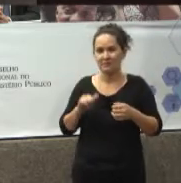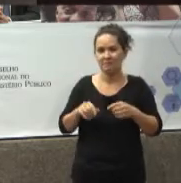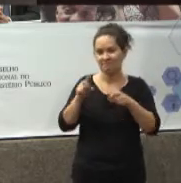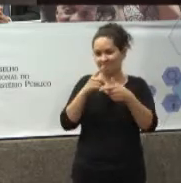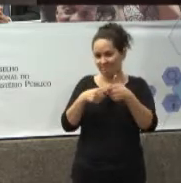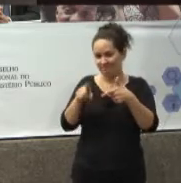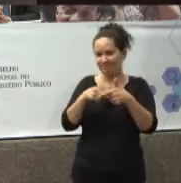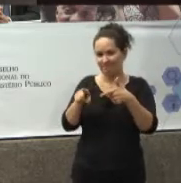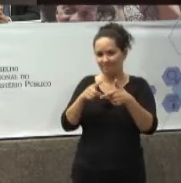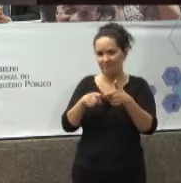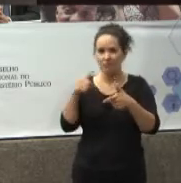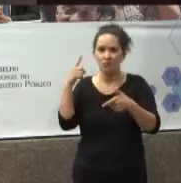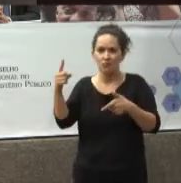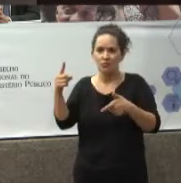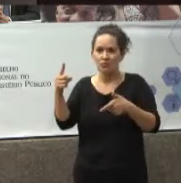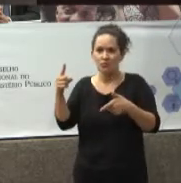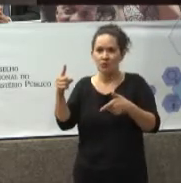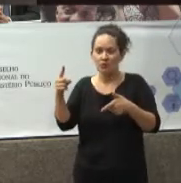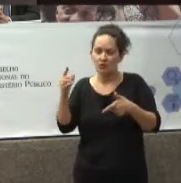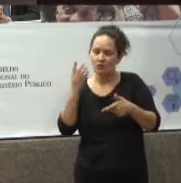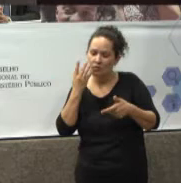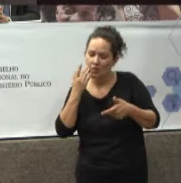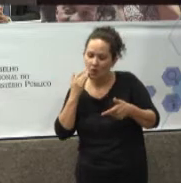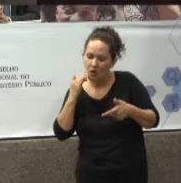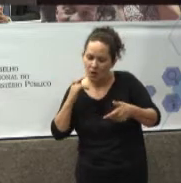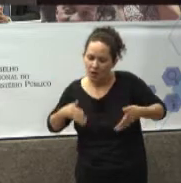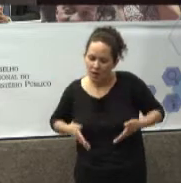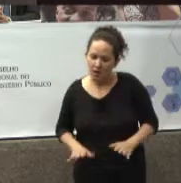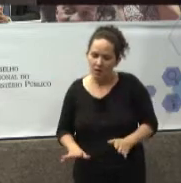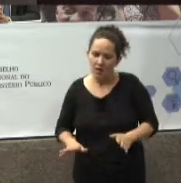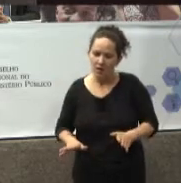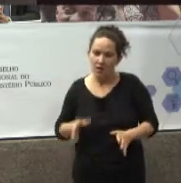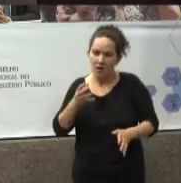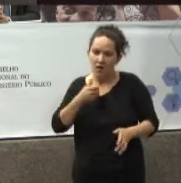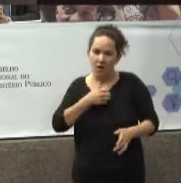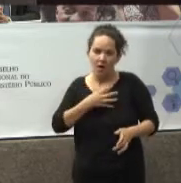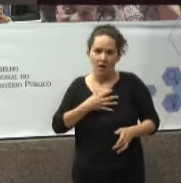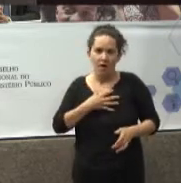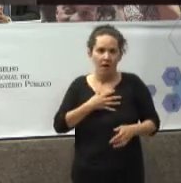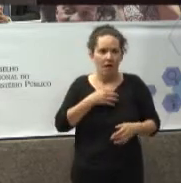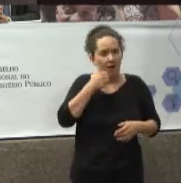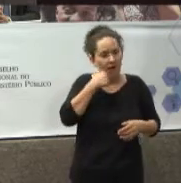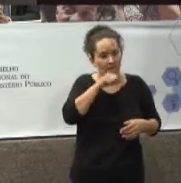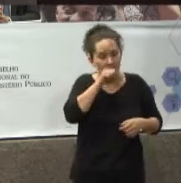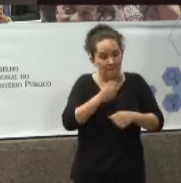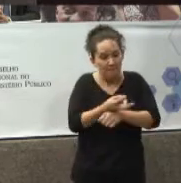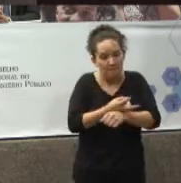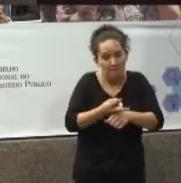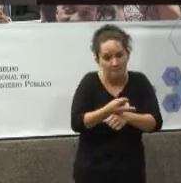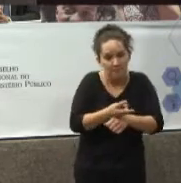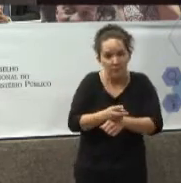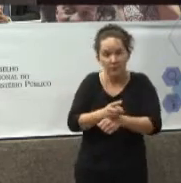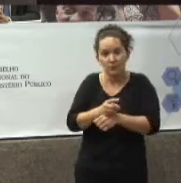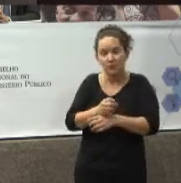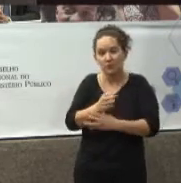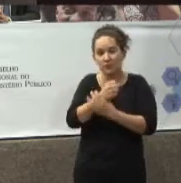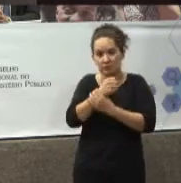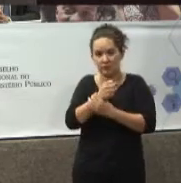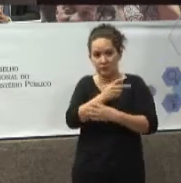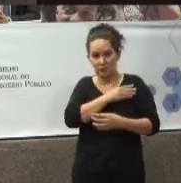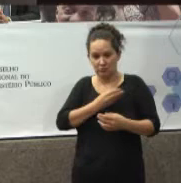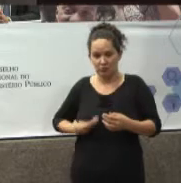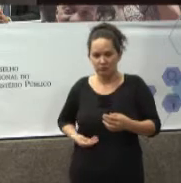onde uma um bebê recém-nascido a mãe procurou a defensoria para poder judiciário izar a cirurgia